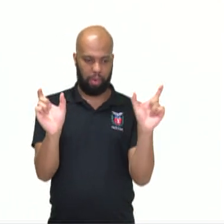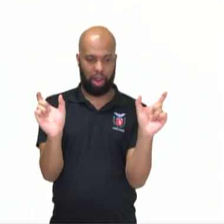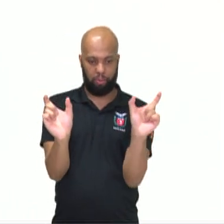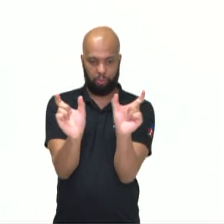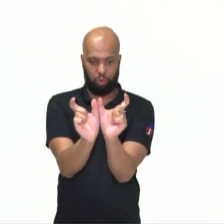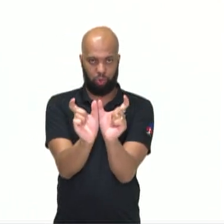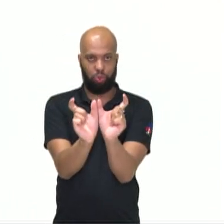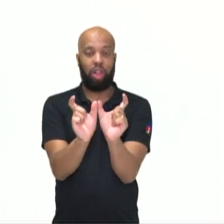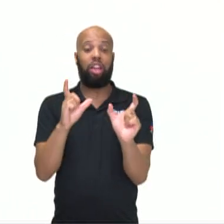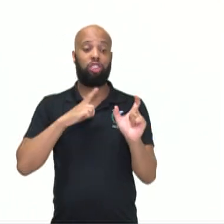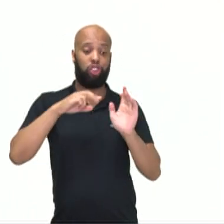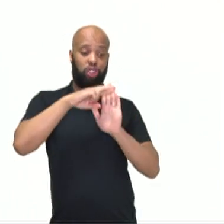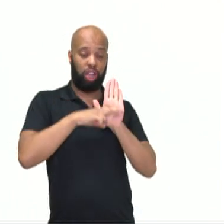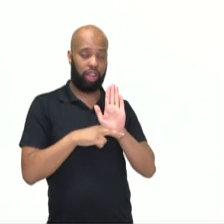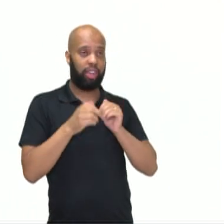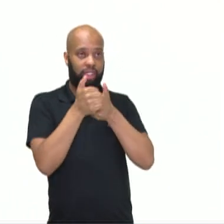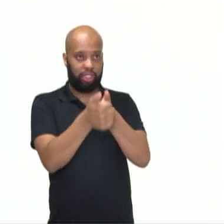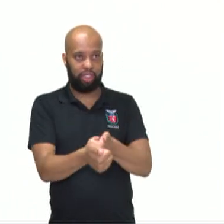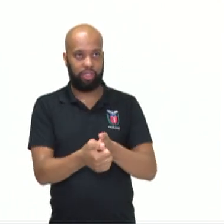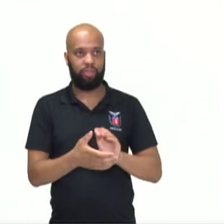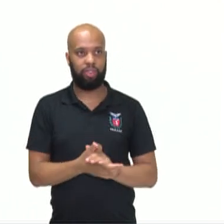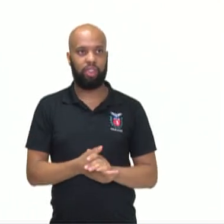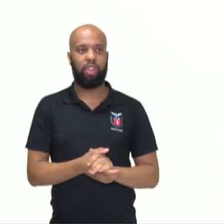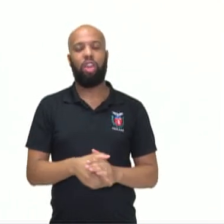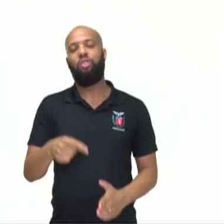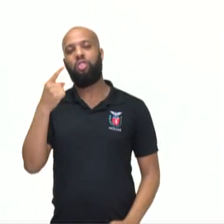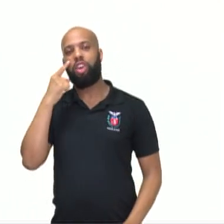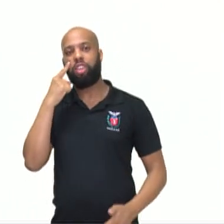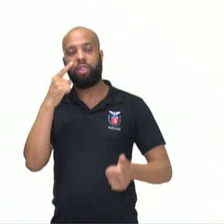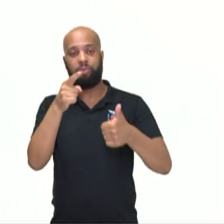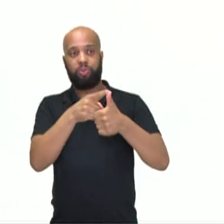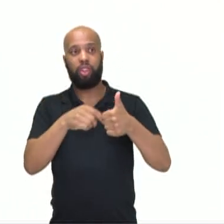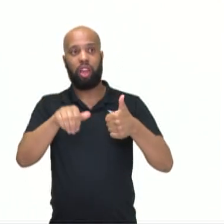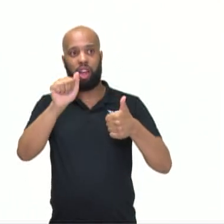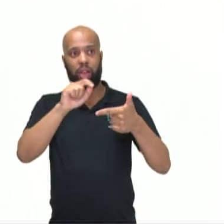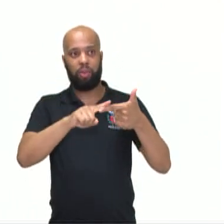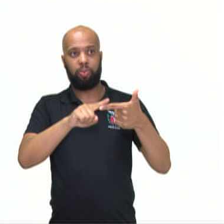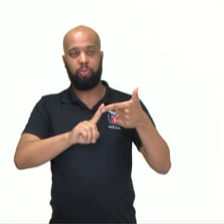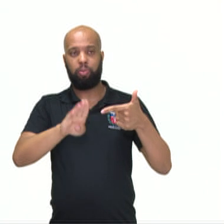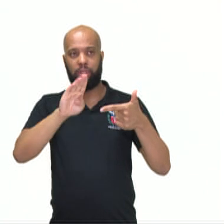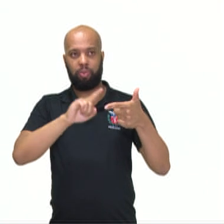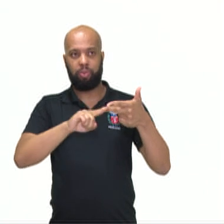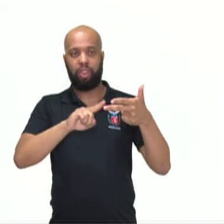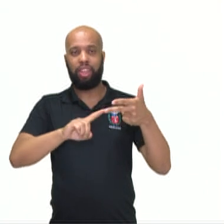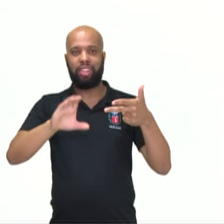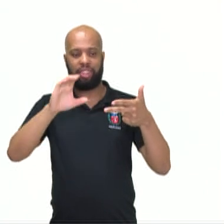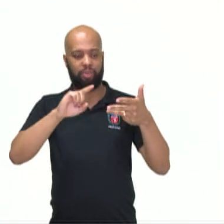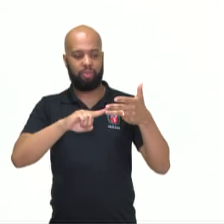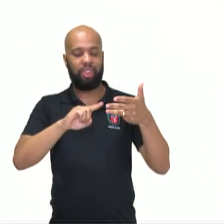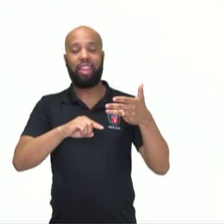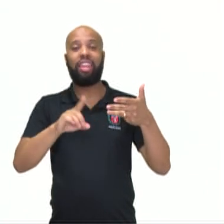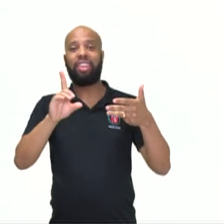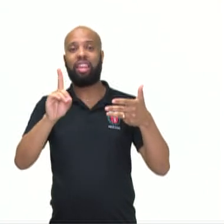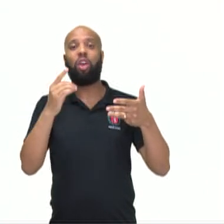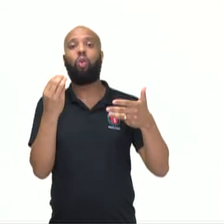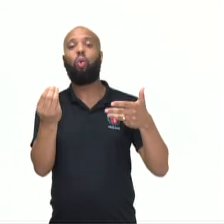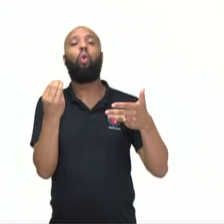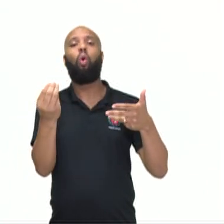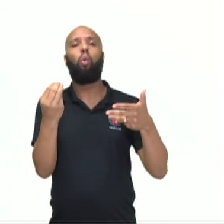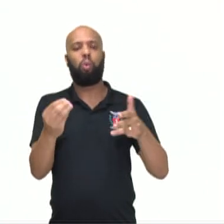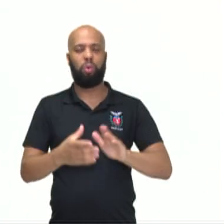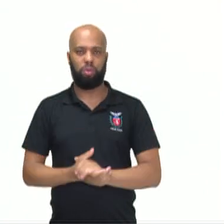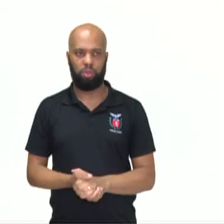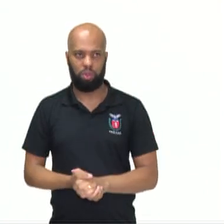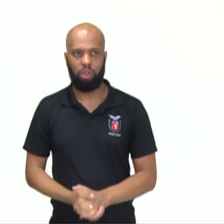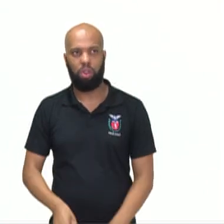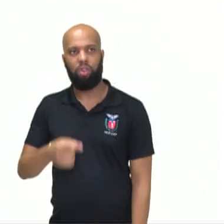com os comandos. Você lembra os comandos? Olha lá. Anti-higiênico, arqui-inimigo, infraestrutura,